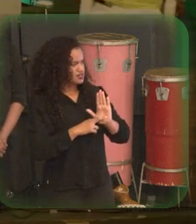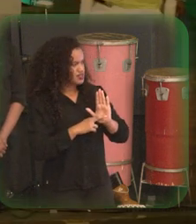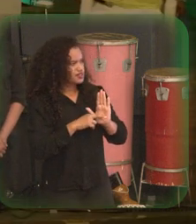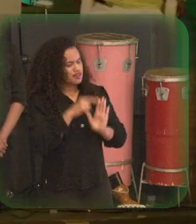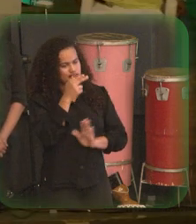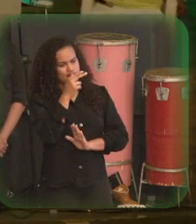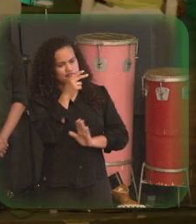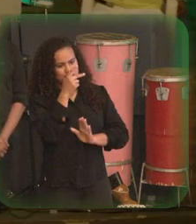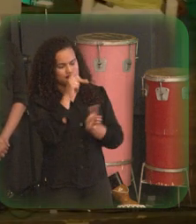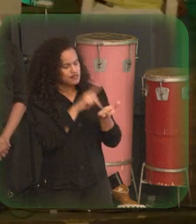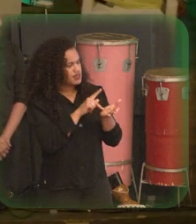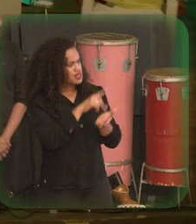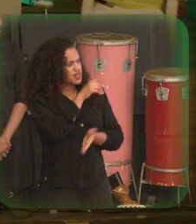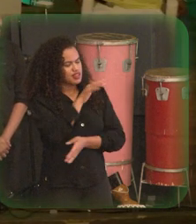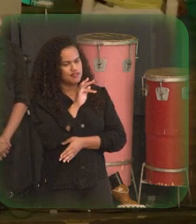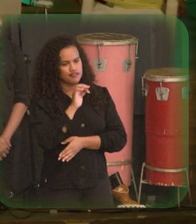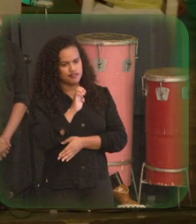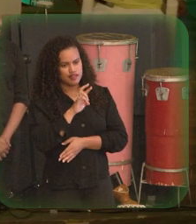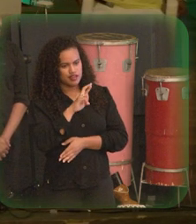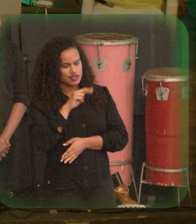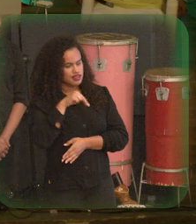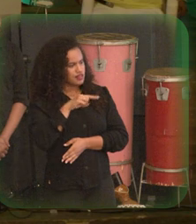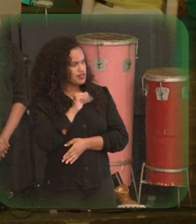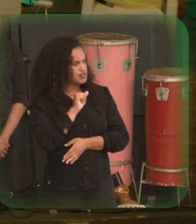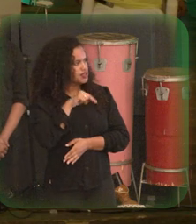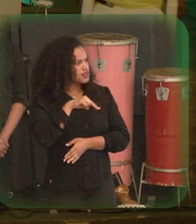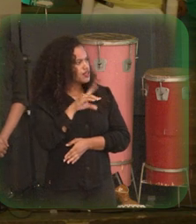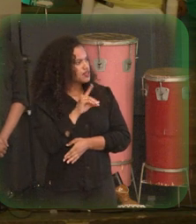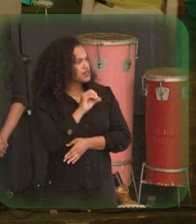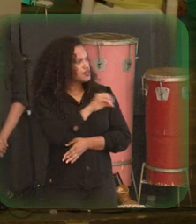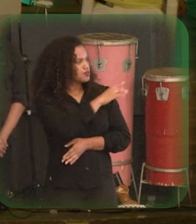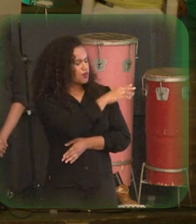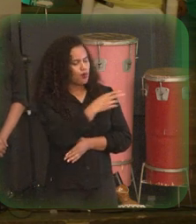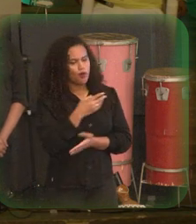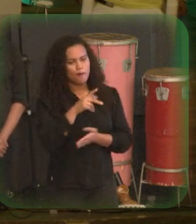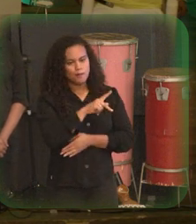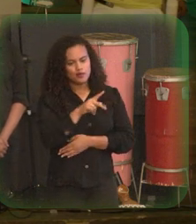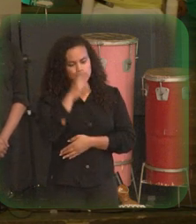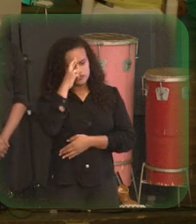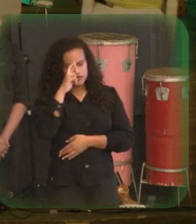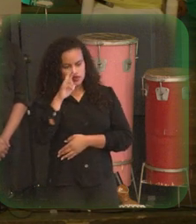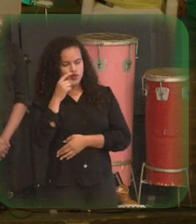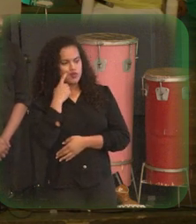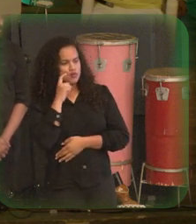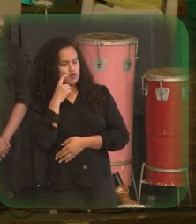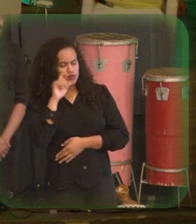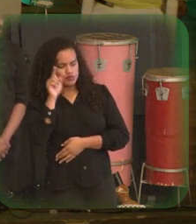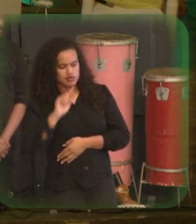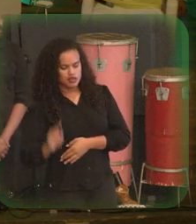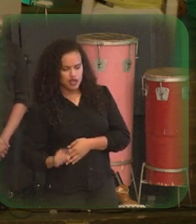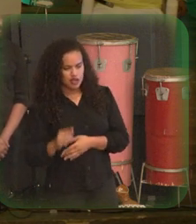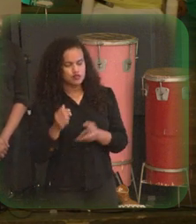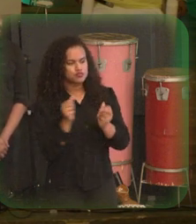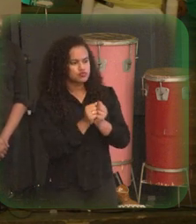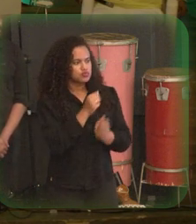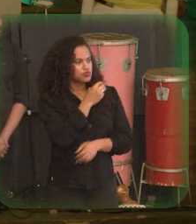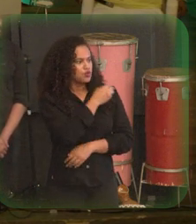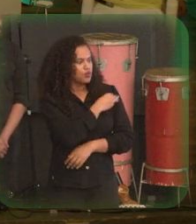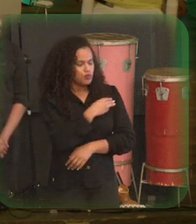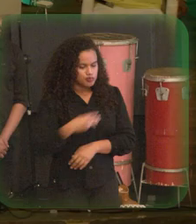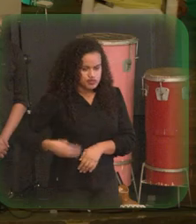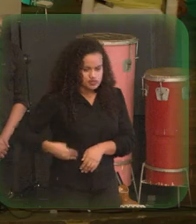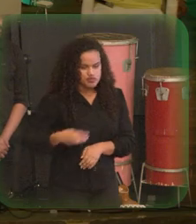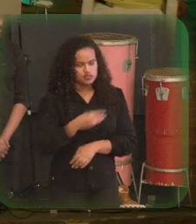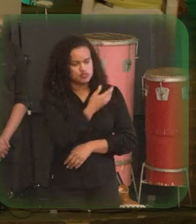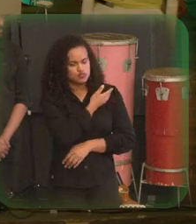Fernando, professor José Carlos, junto com a governadora, junto com o ministro, para que a gente possa fortalecer a criação